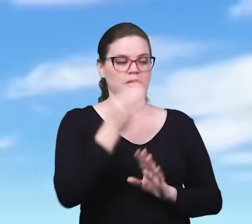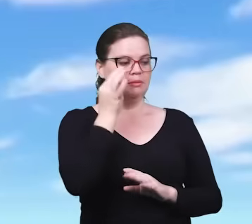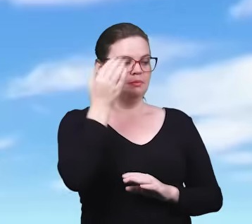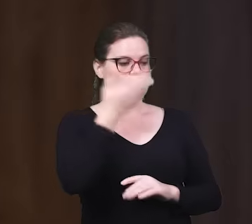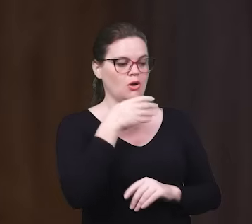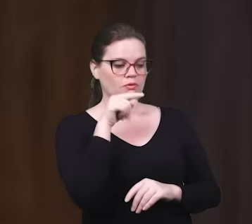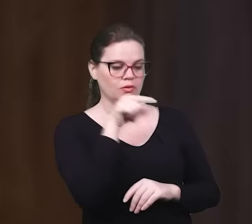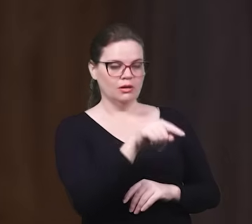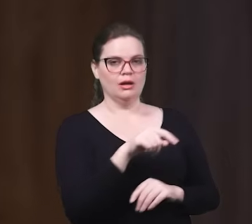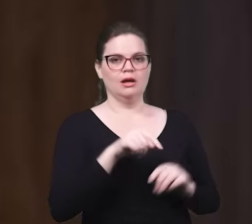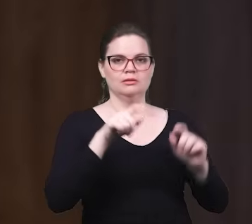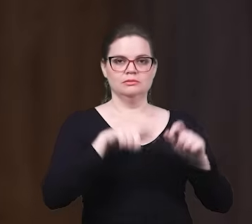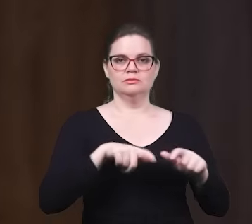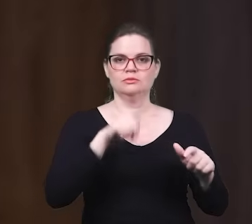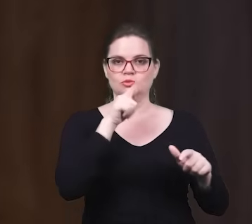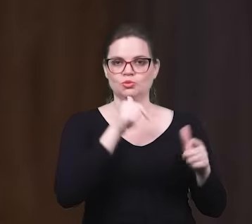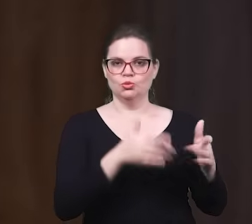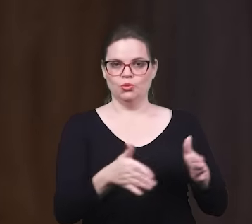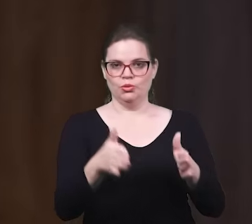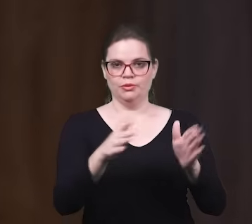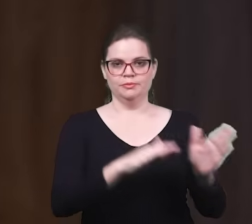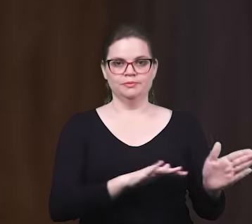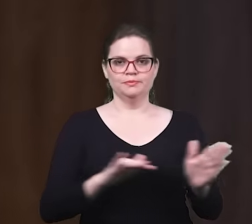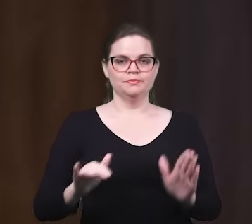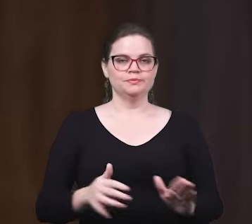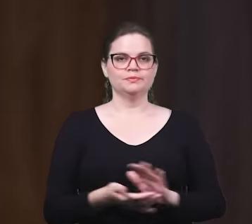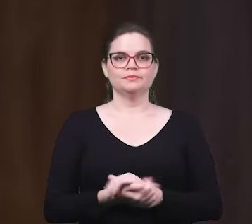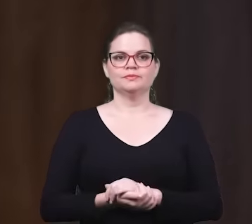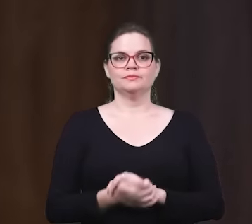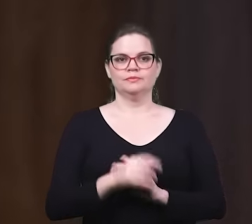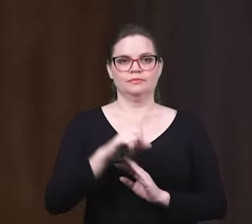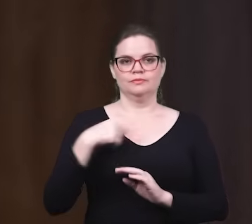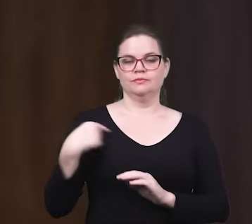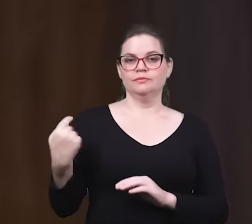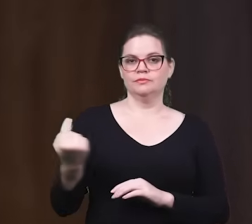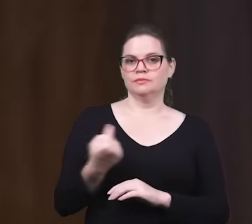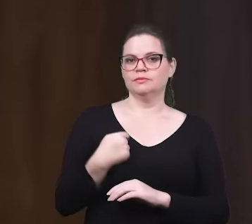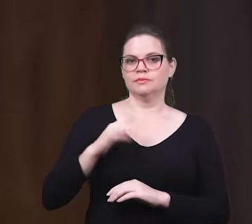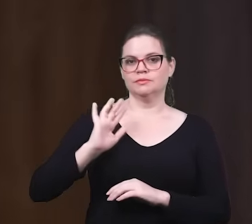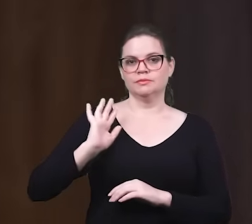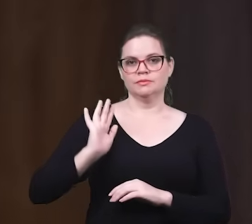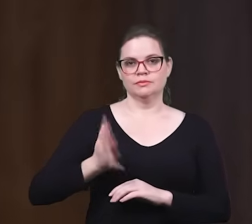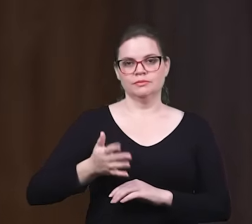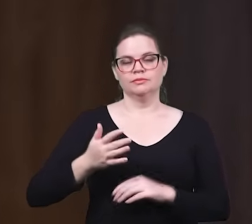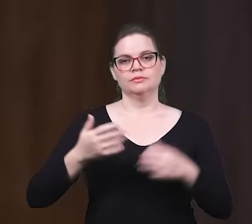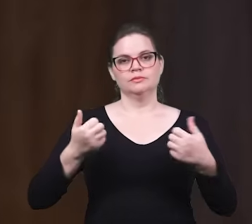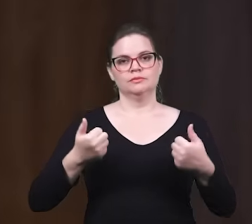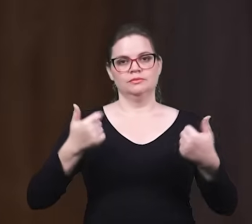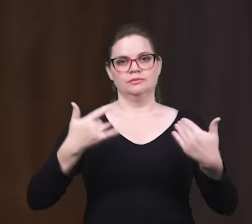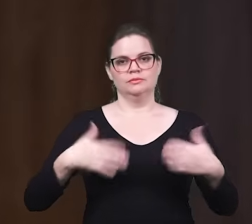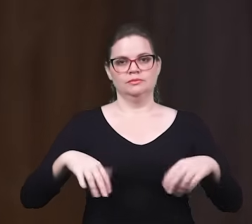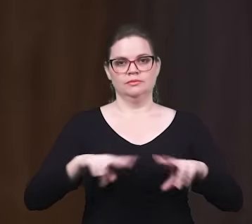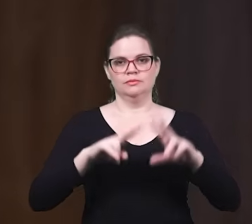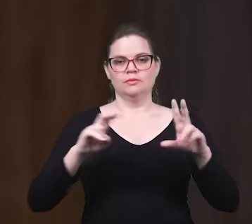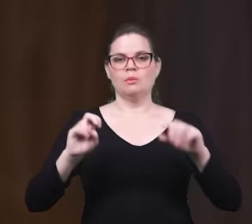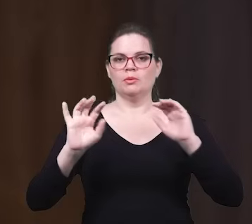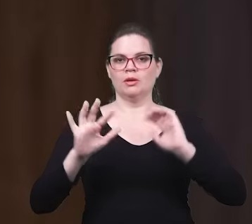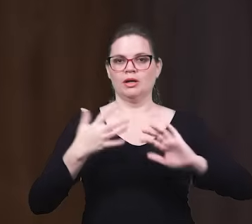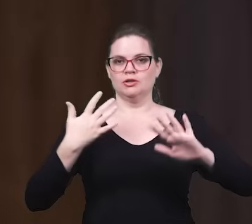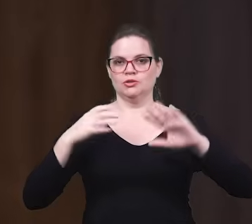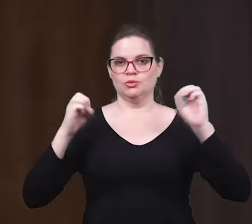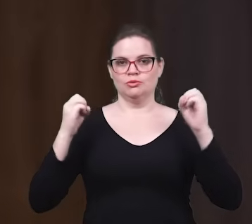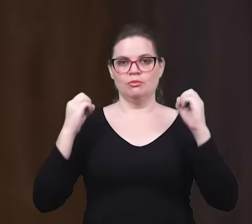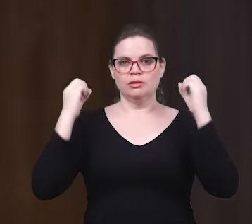provou. Meus queridos, nós falamos no último episódio sobre o cântico de